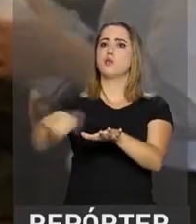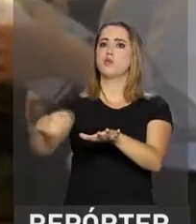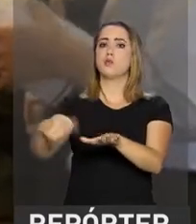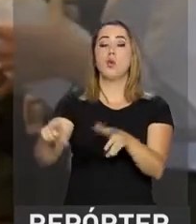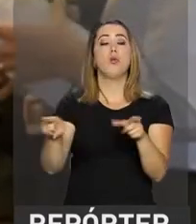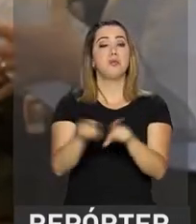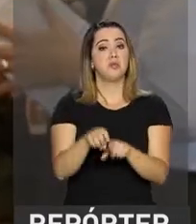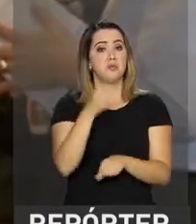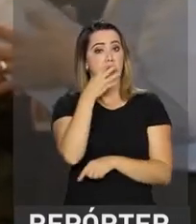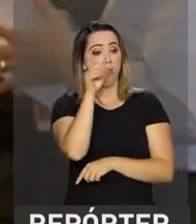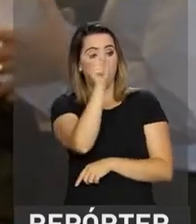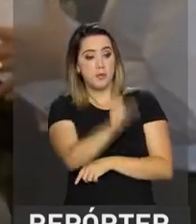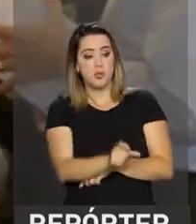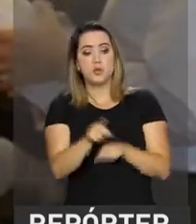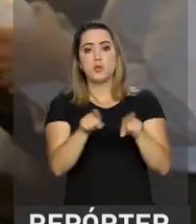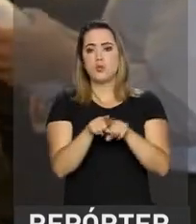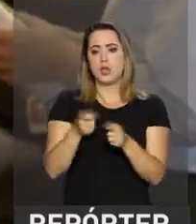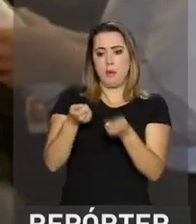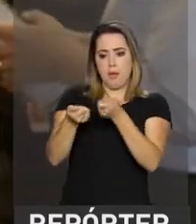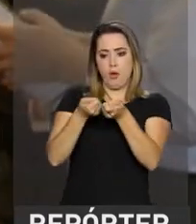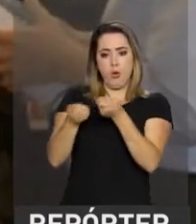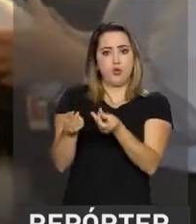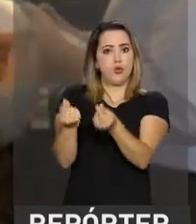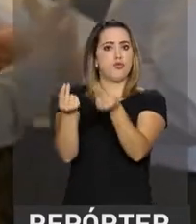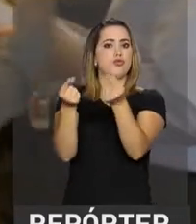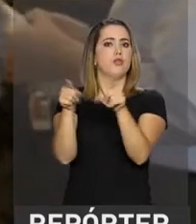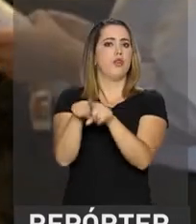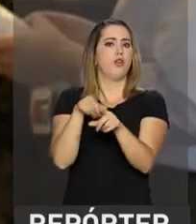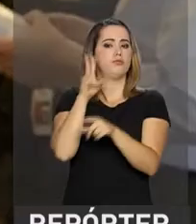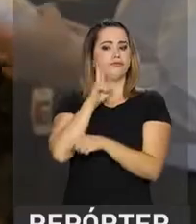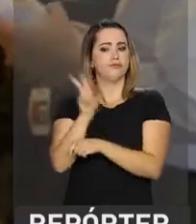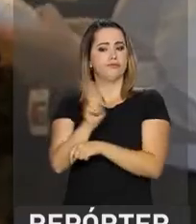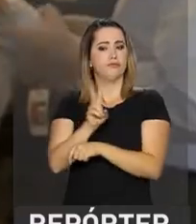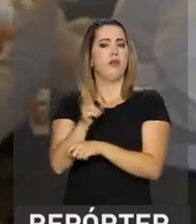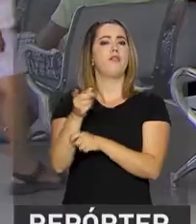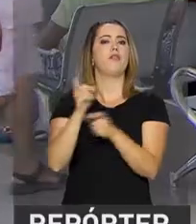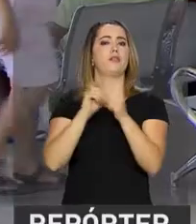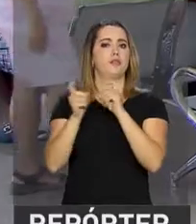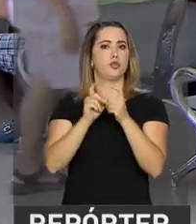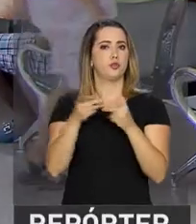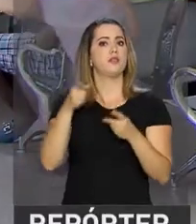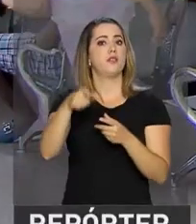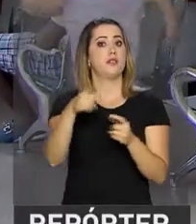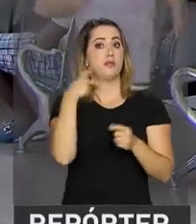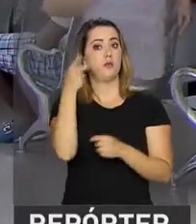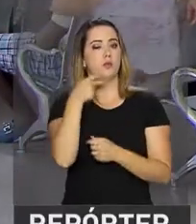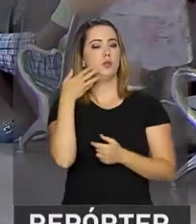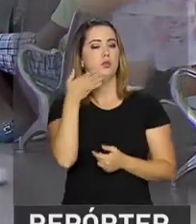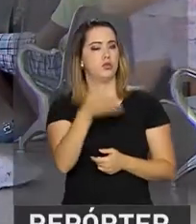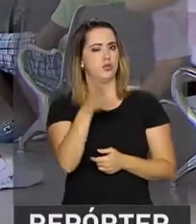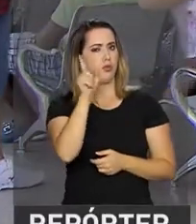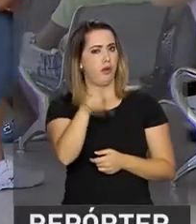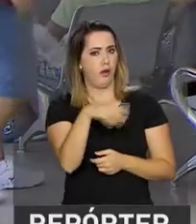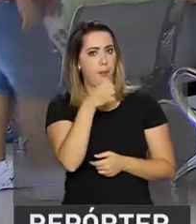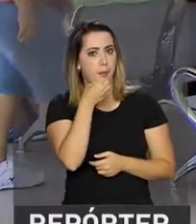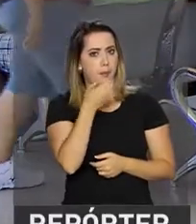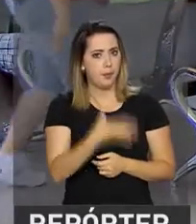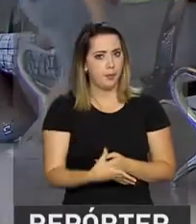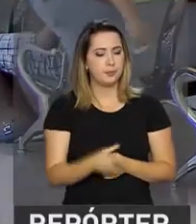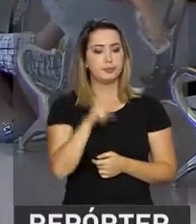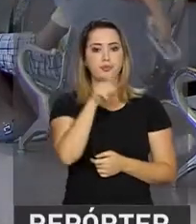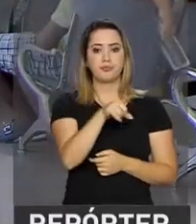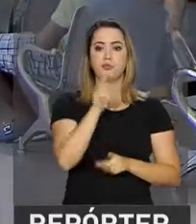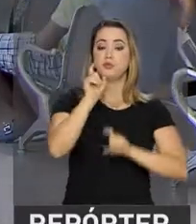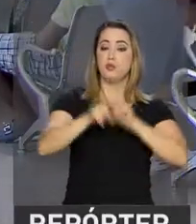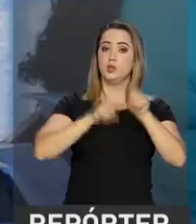do paciente, como também para o controle, monitoração, avaliação e gestão. A informatização de todas as unidades básicas de